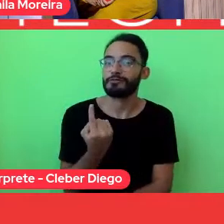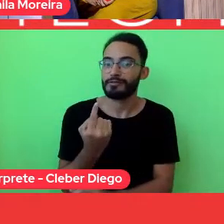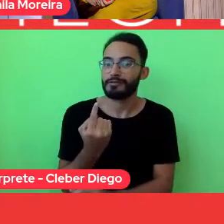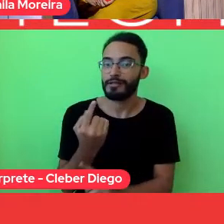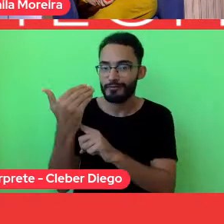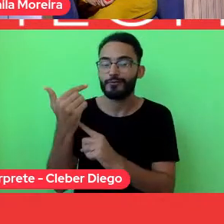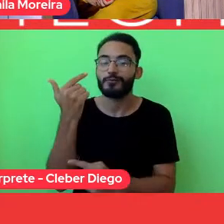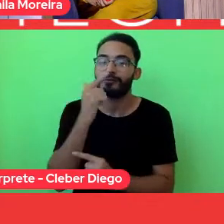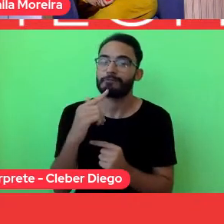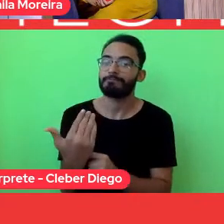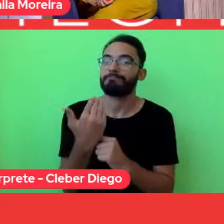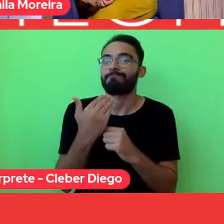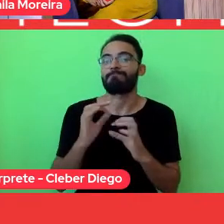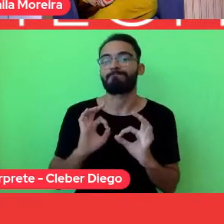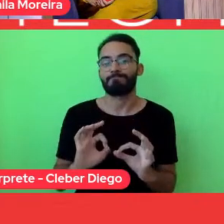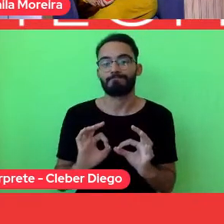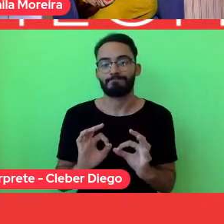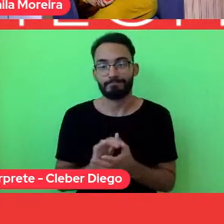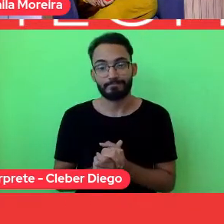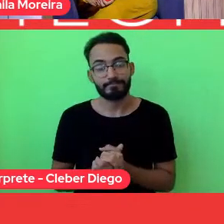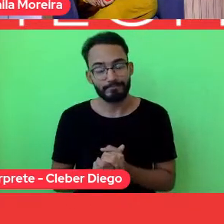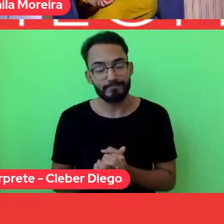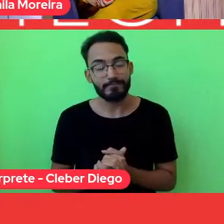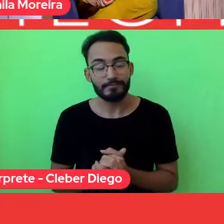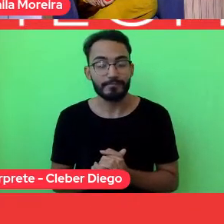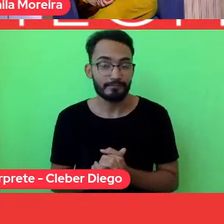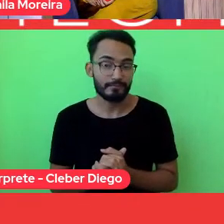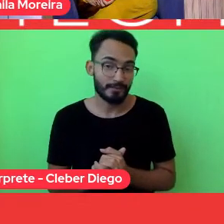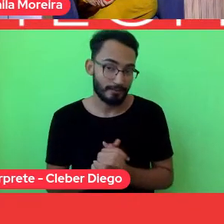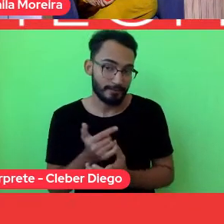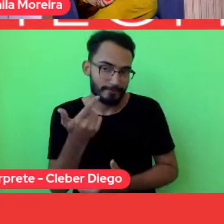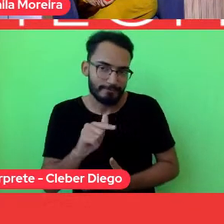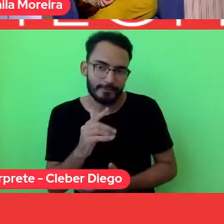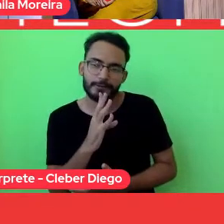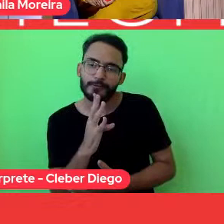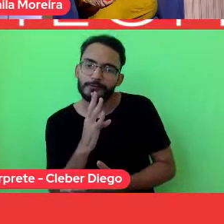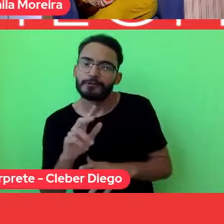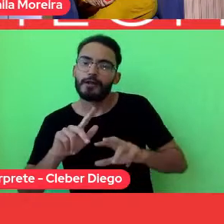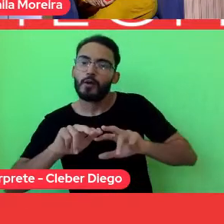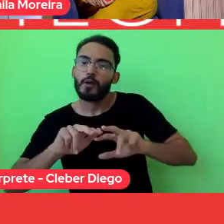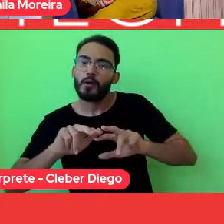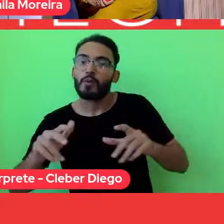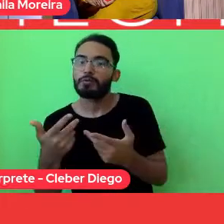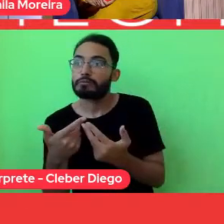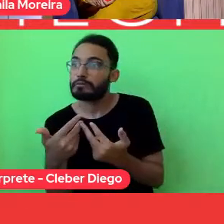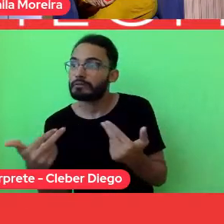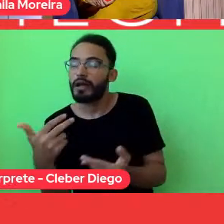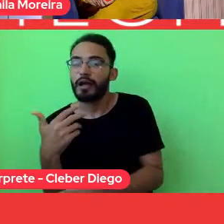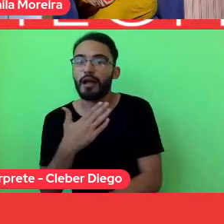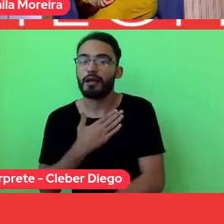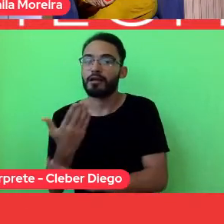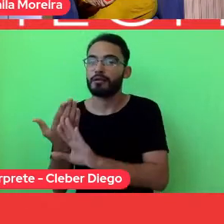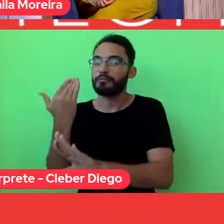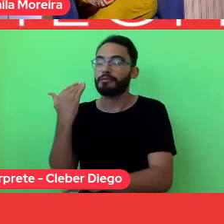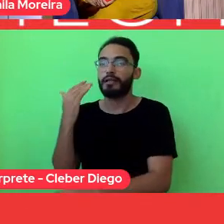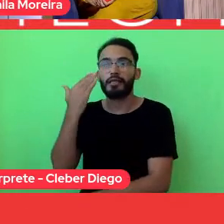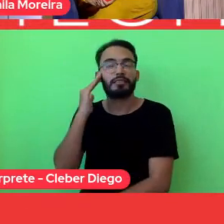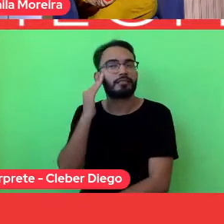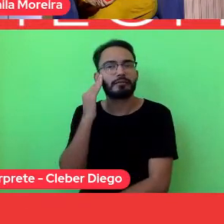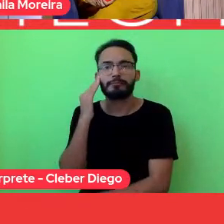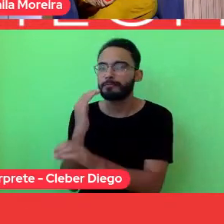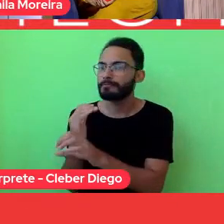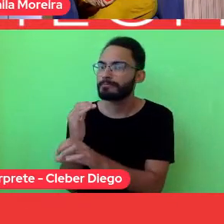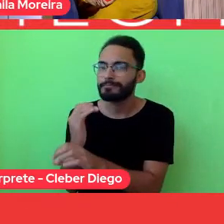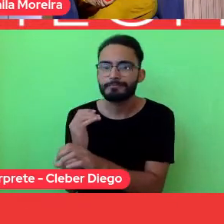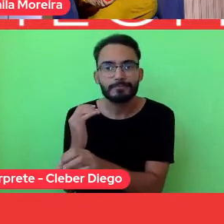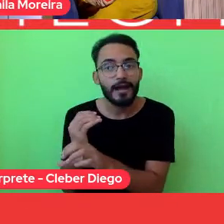me proporcionou isso. Além disso, me proporcionou conhecer sobre coisas que eu não conhecia, que eu não entendia. Eu me reconheço como